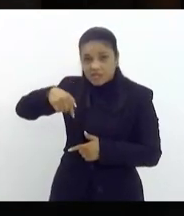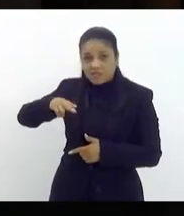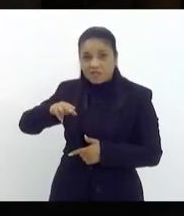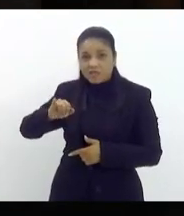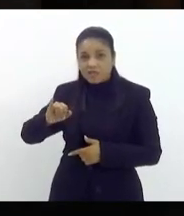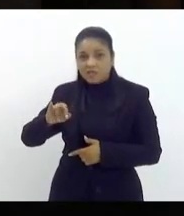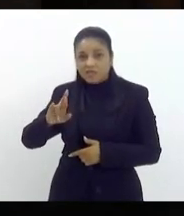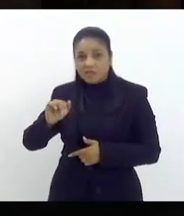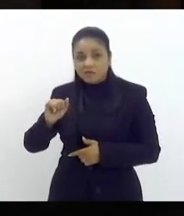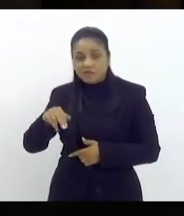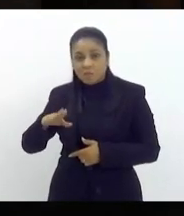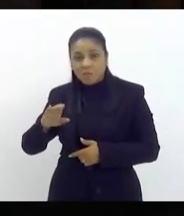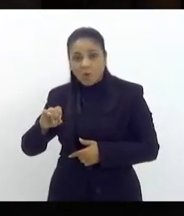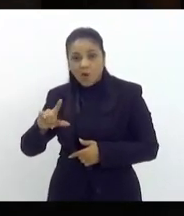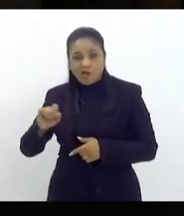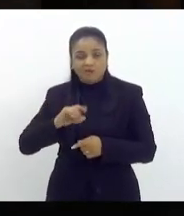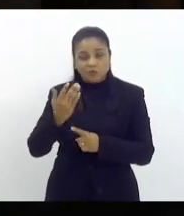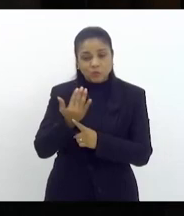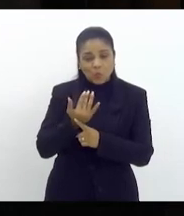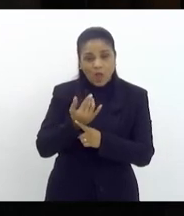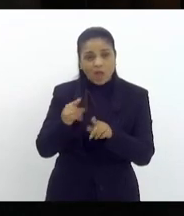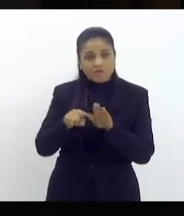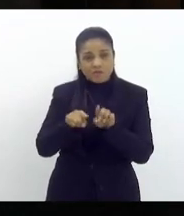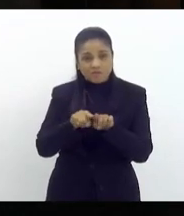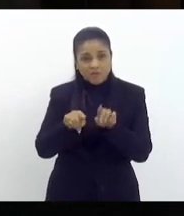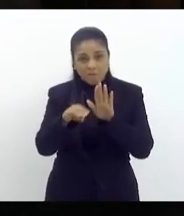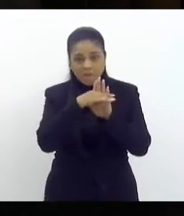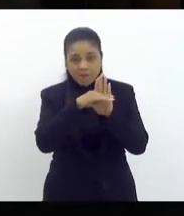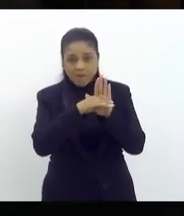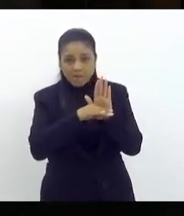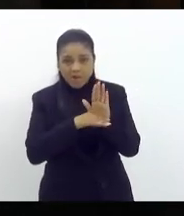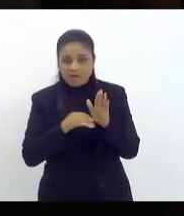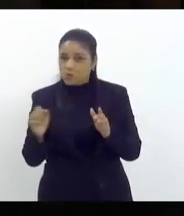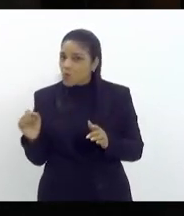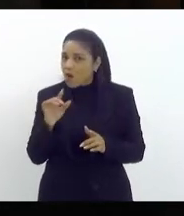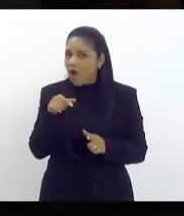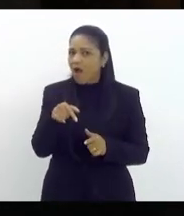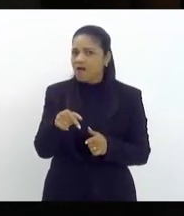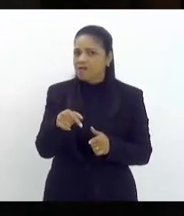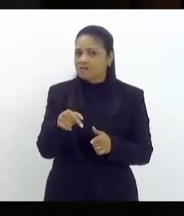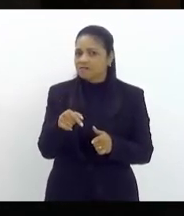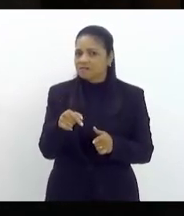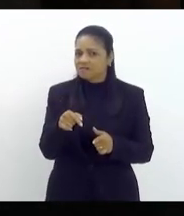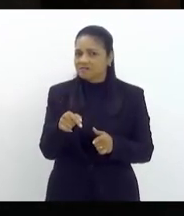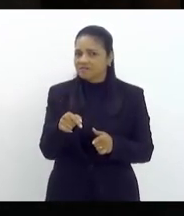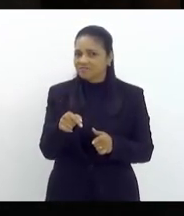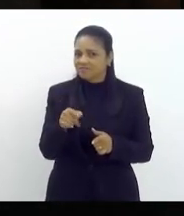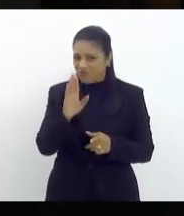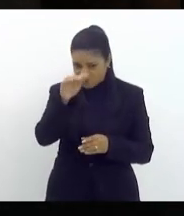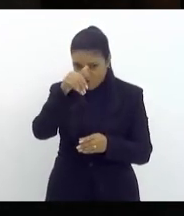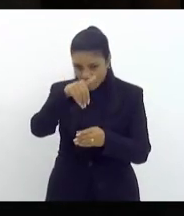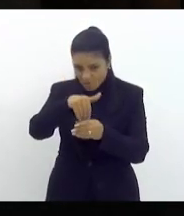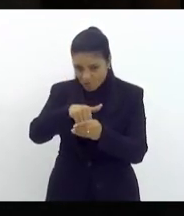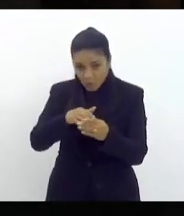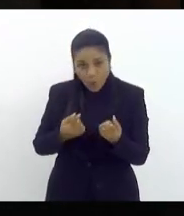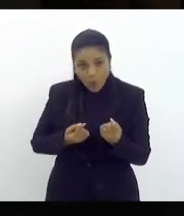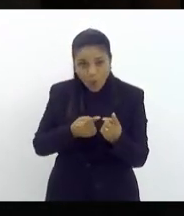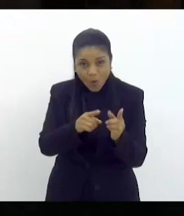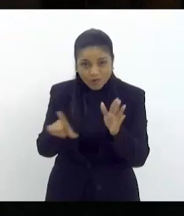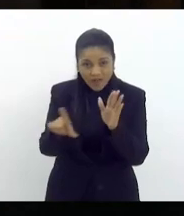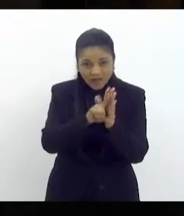educação da UENF pautas que são caras para vocês sabe o que vocês fizeram ao votar contra a LDO